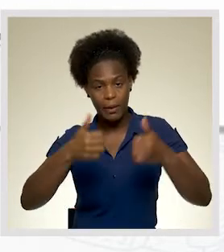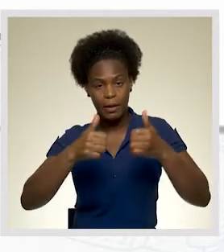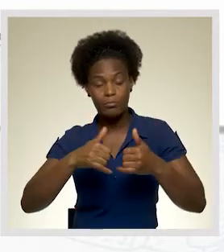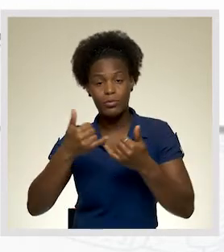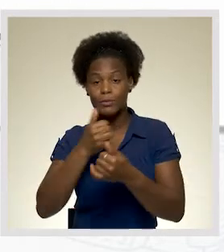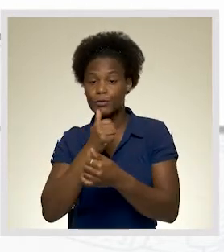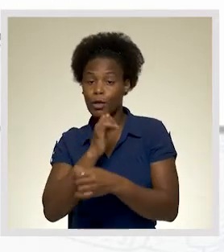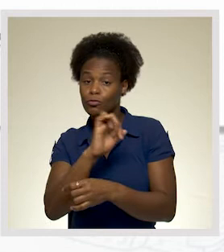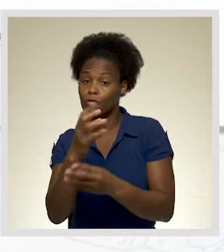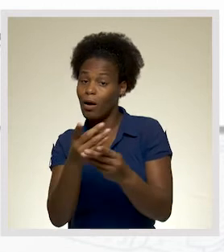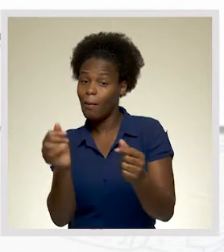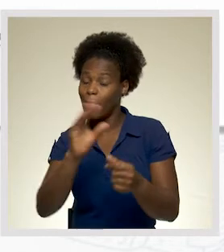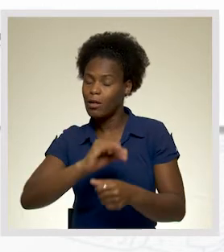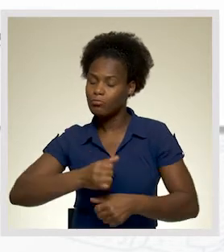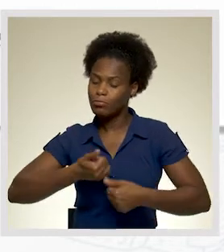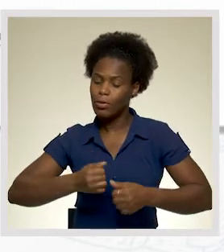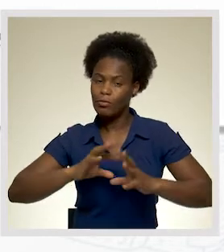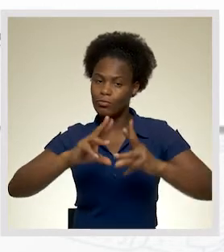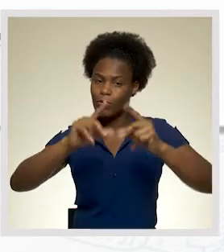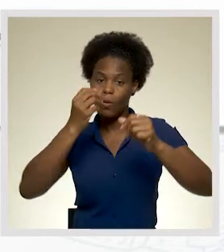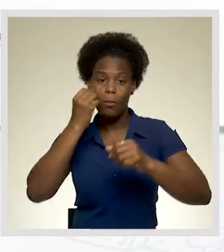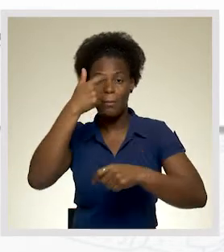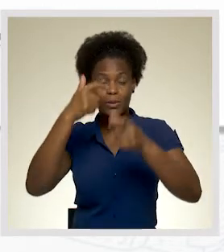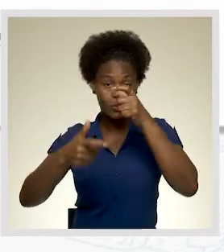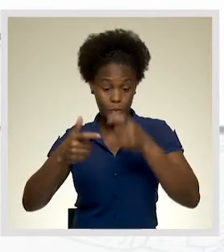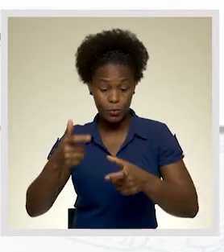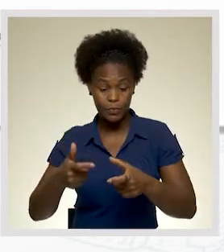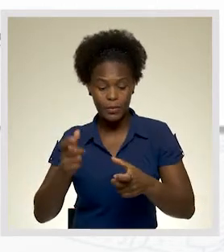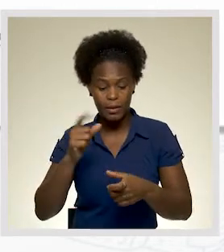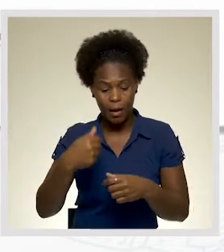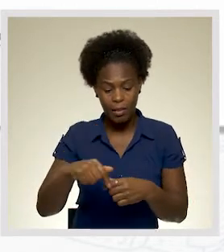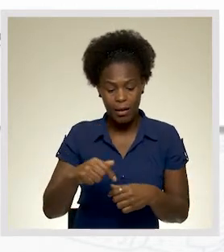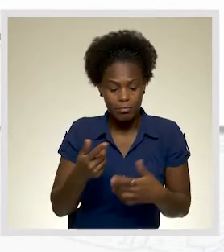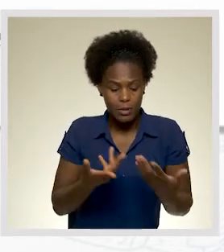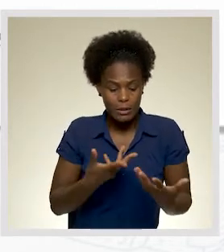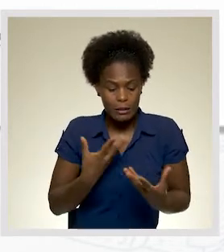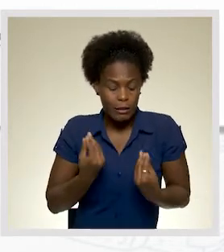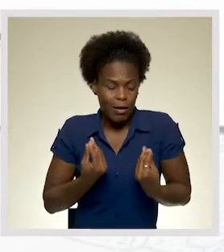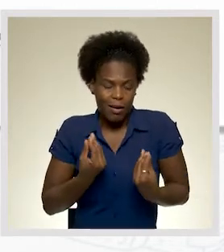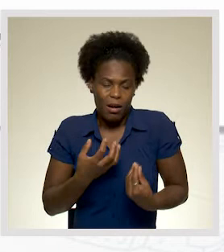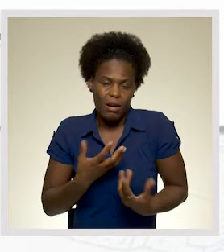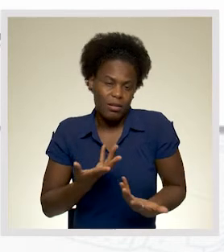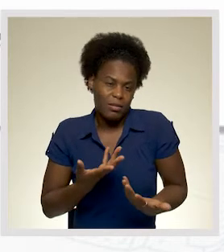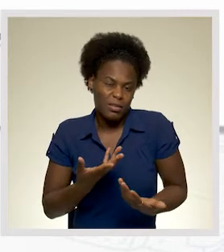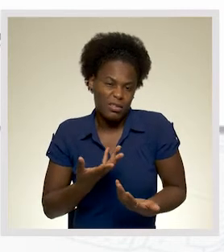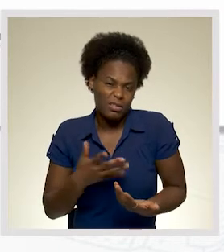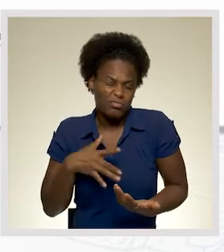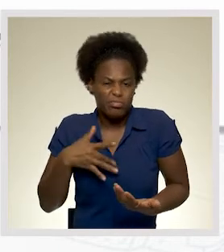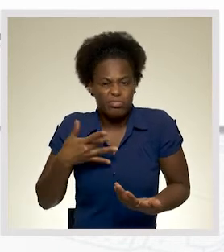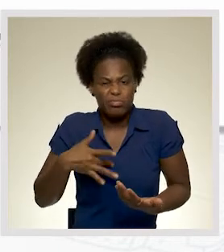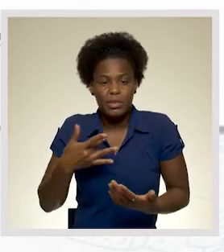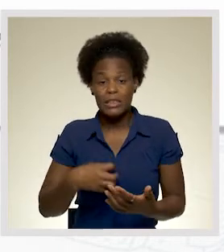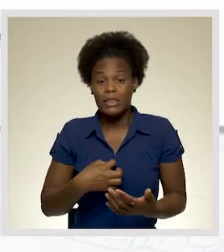mais amadurecida como ser humano, que tão comovidamente se sente no seu último romance,